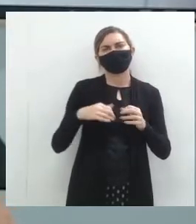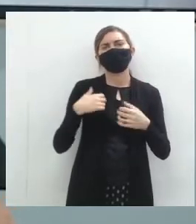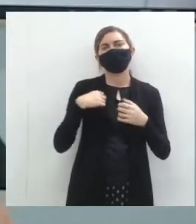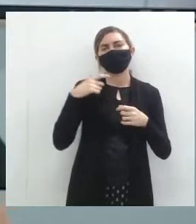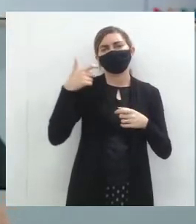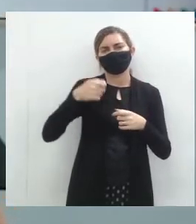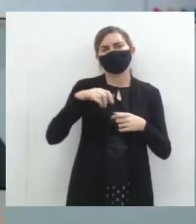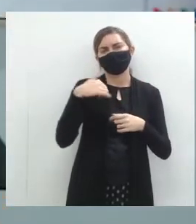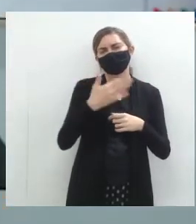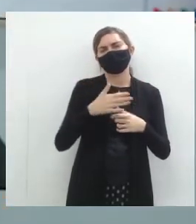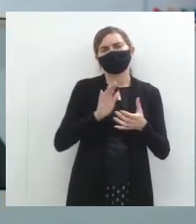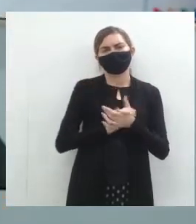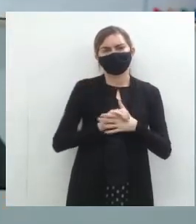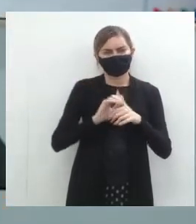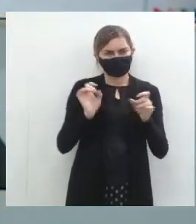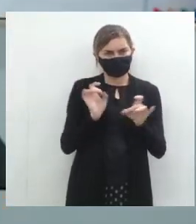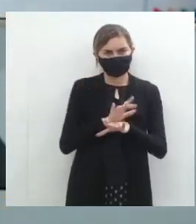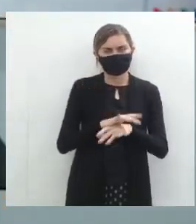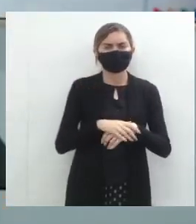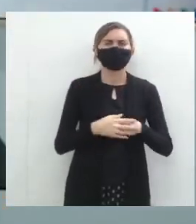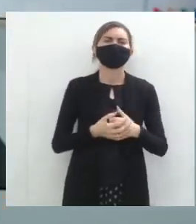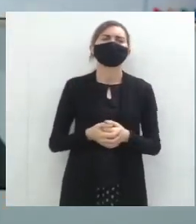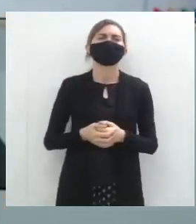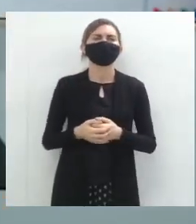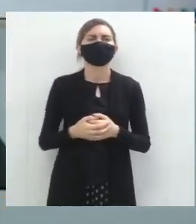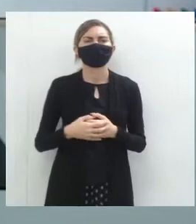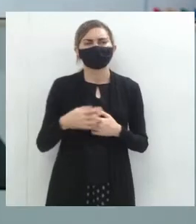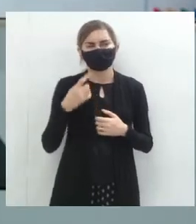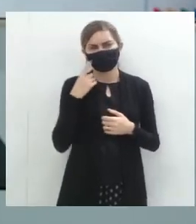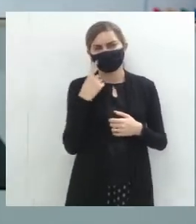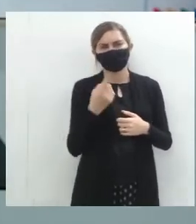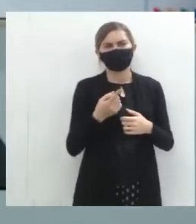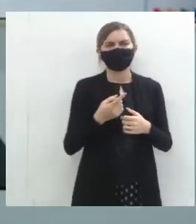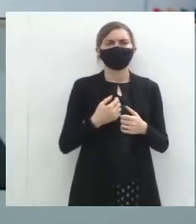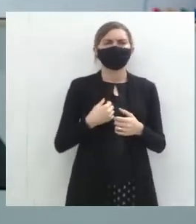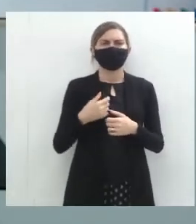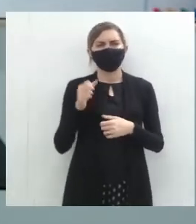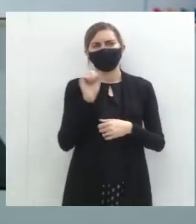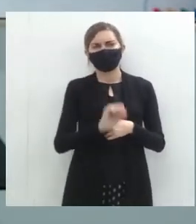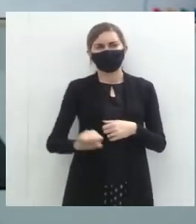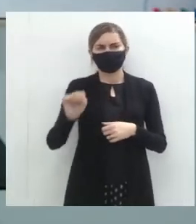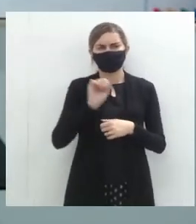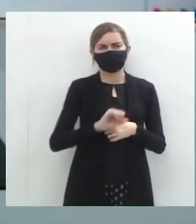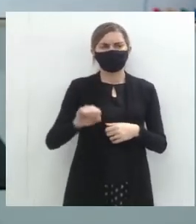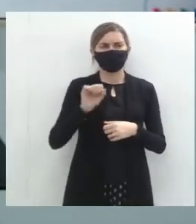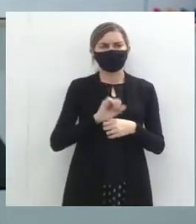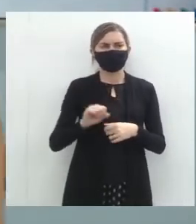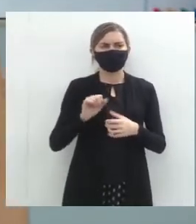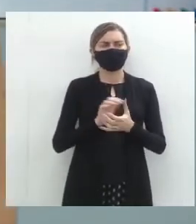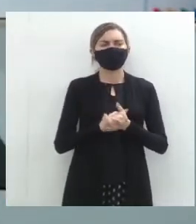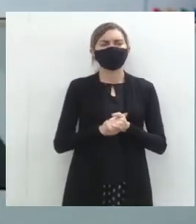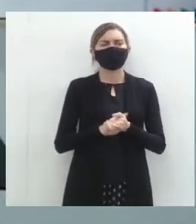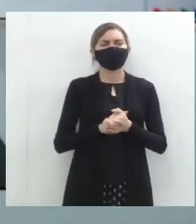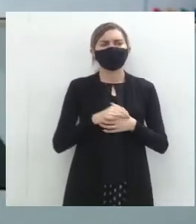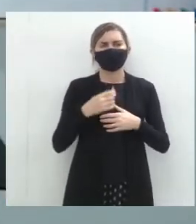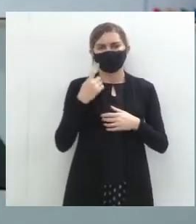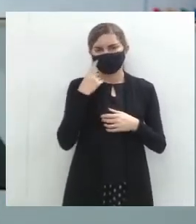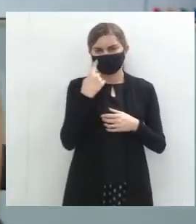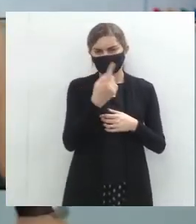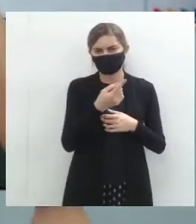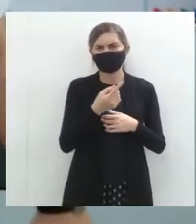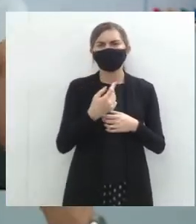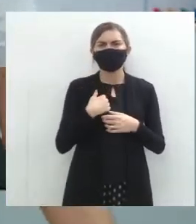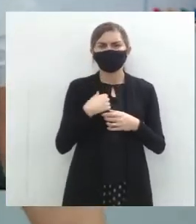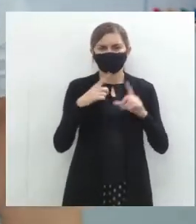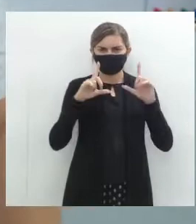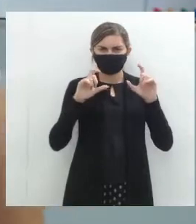Ah, clicar fora. Pronto. Beleza? Ó, Aninha, arruma um apagador pra mim aí. Espera aí, viu, galera? Ah, sim. Por enquanto que tá chegando o apagador,